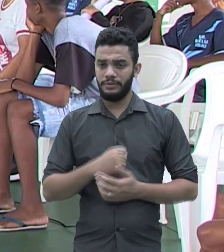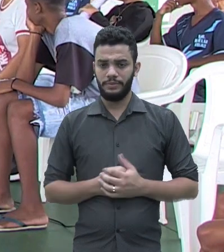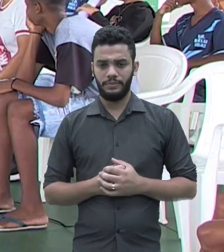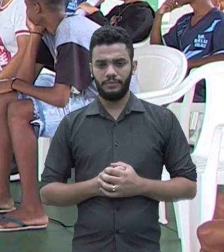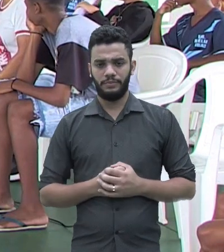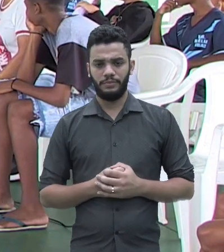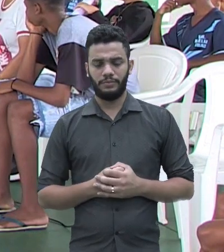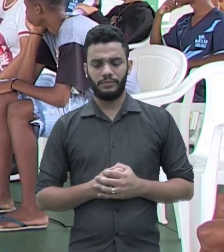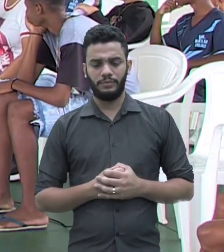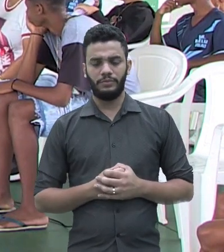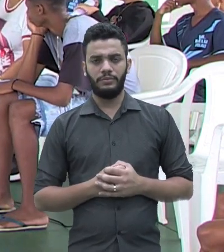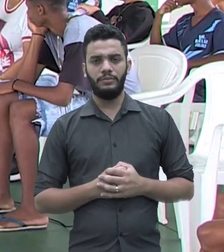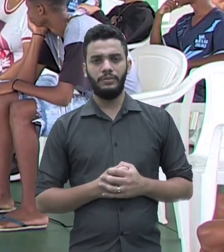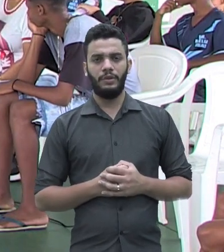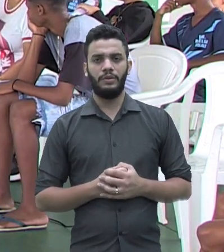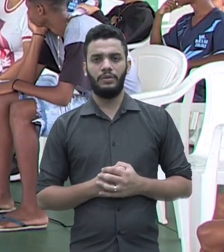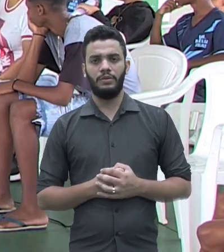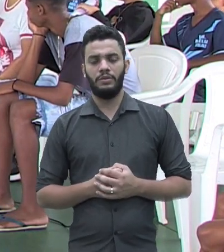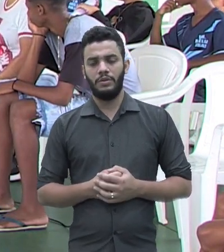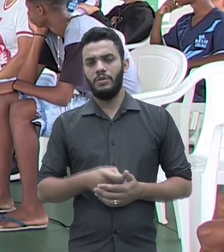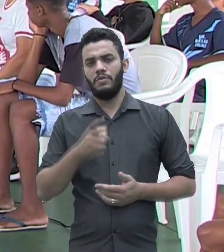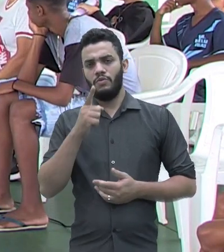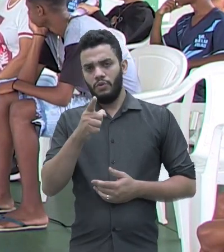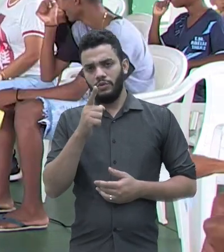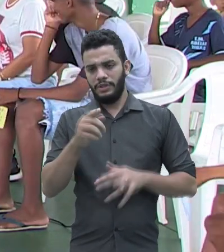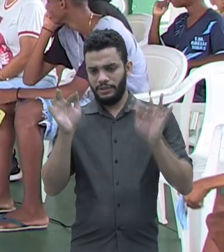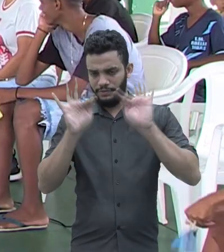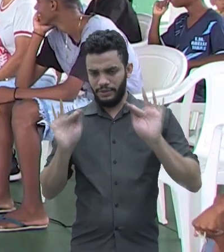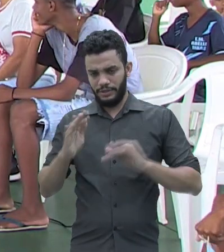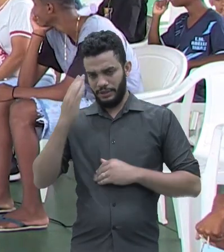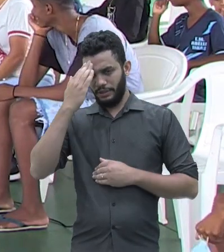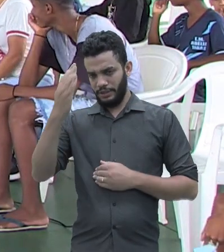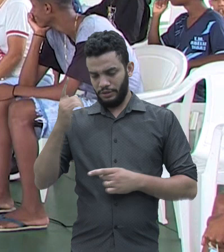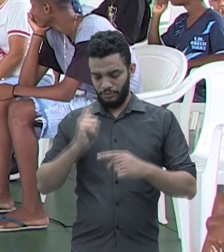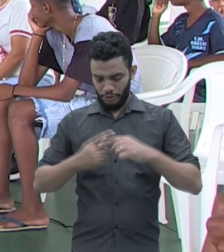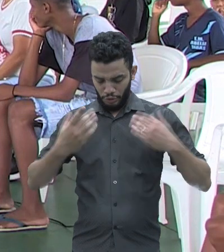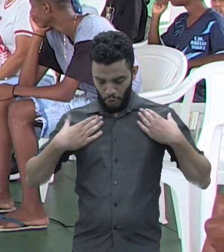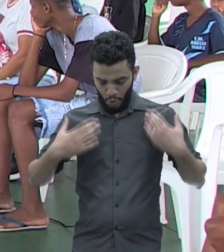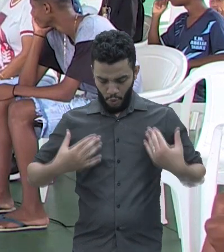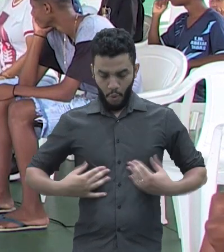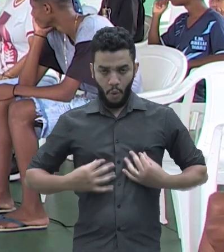Você é grato pela roupa que veste? Você é grata